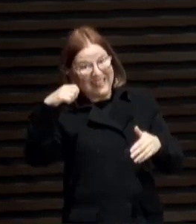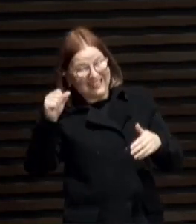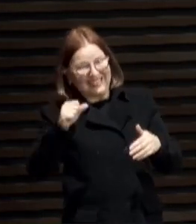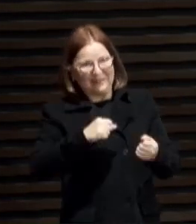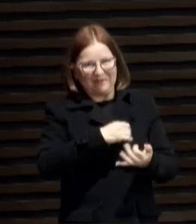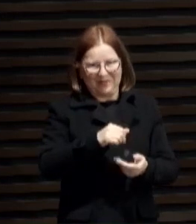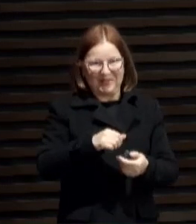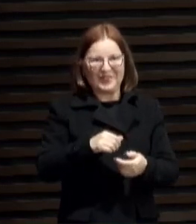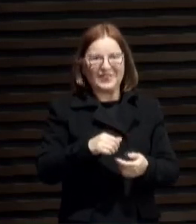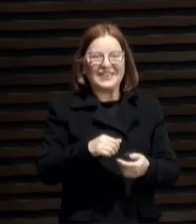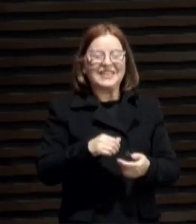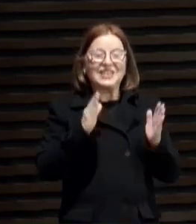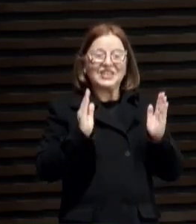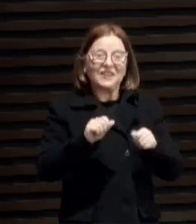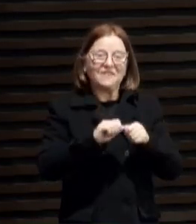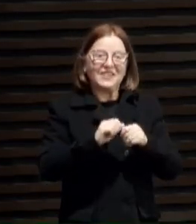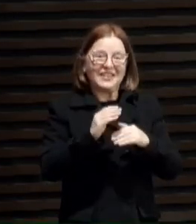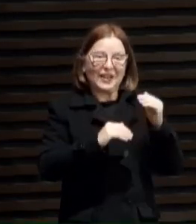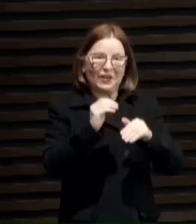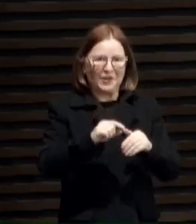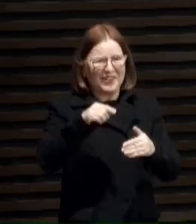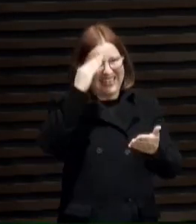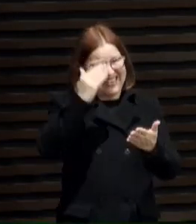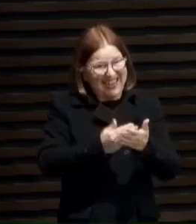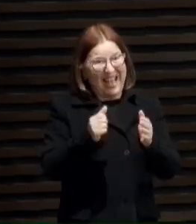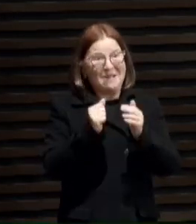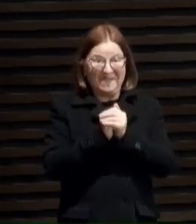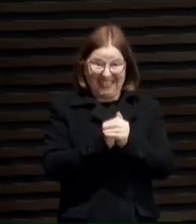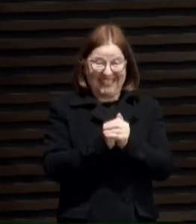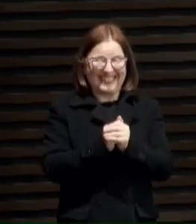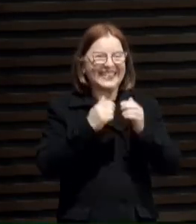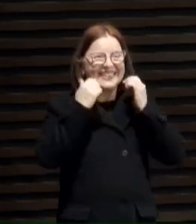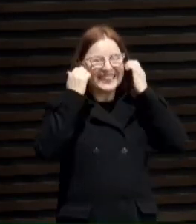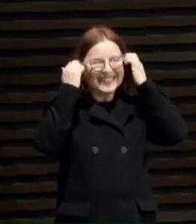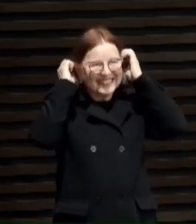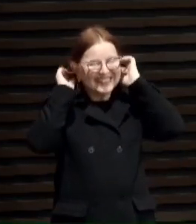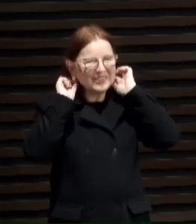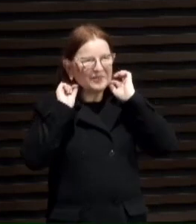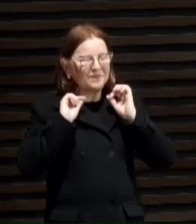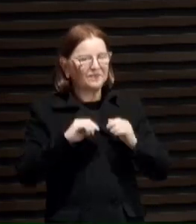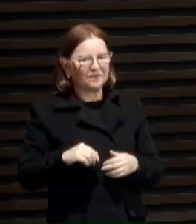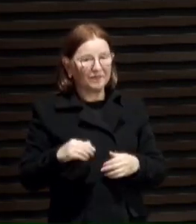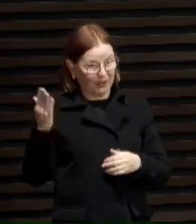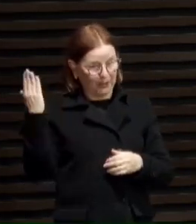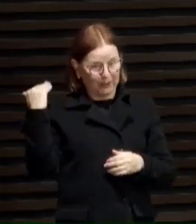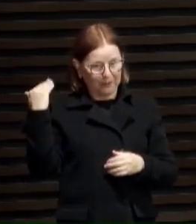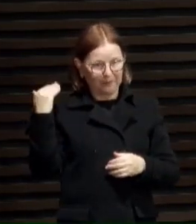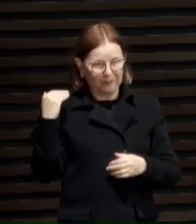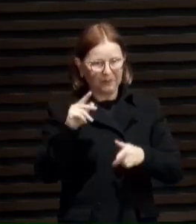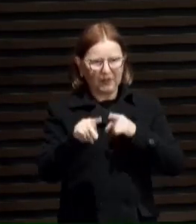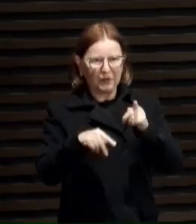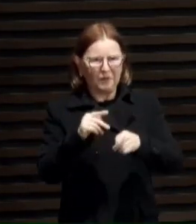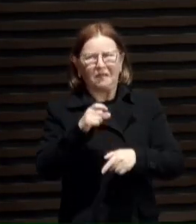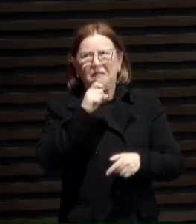já fez a obra. Você crê nisso, irmão? Amém. Naquela época o povo estava